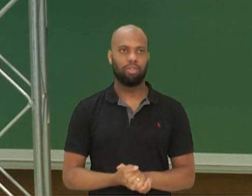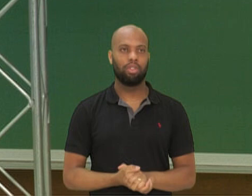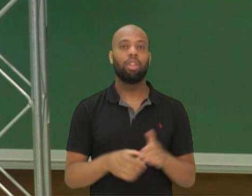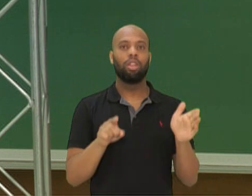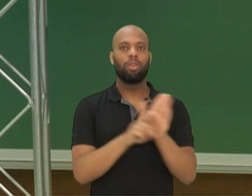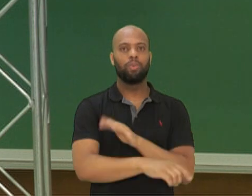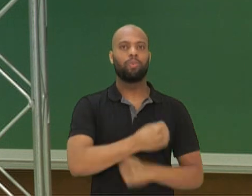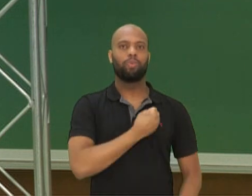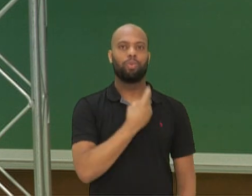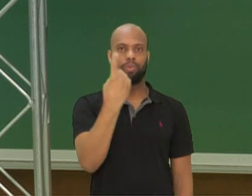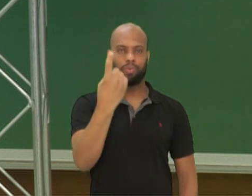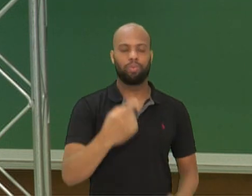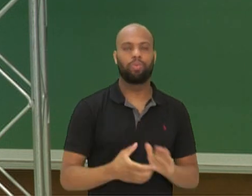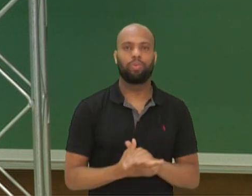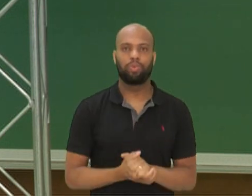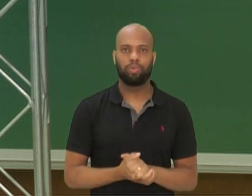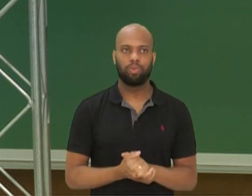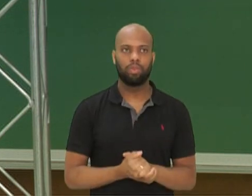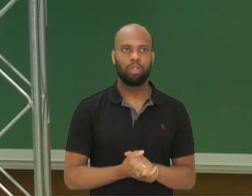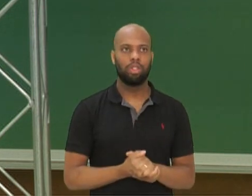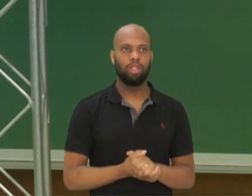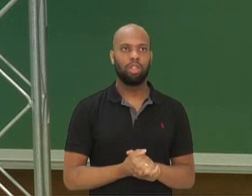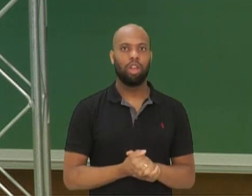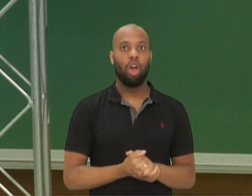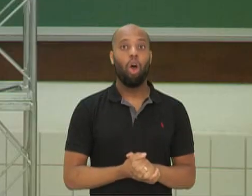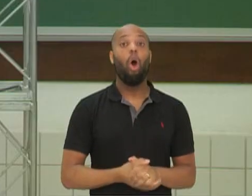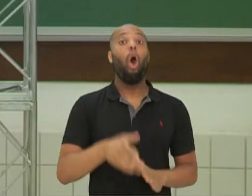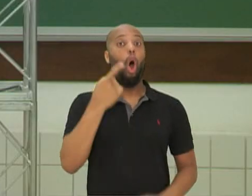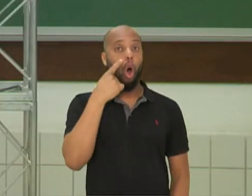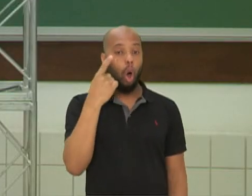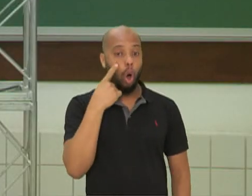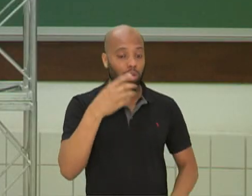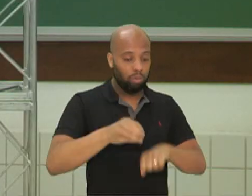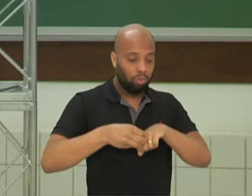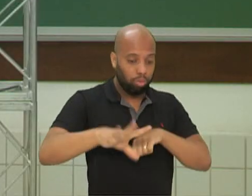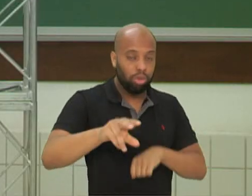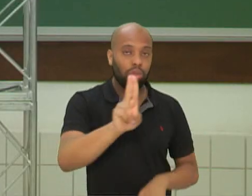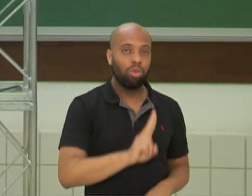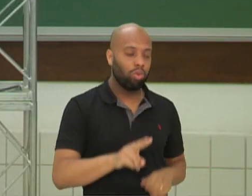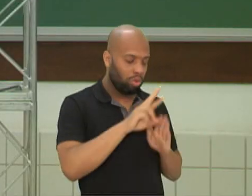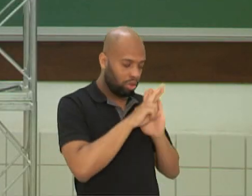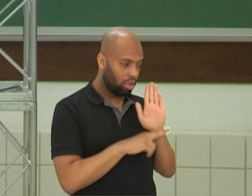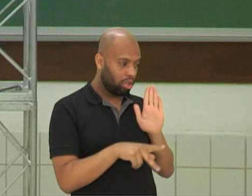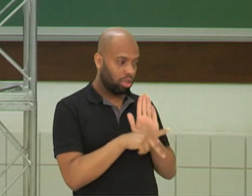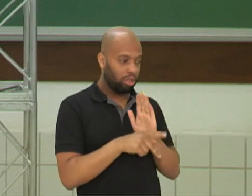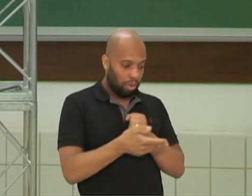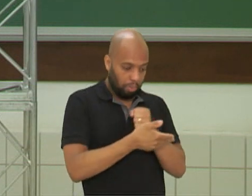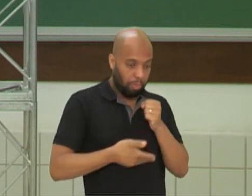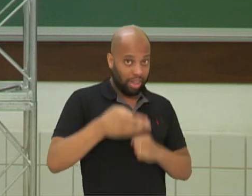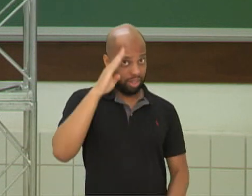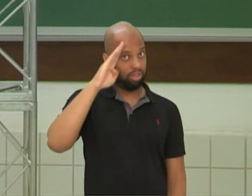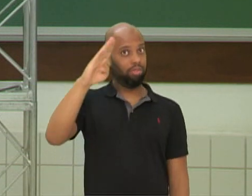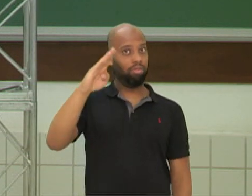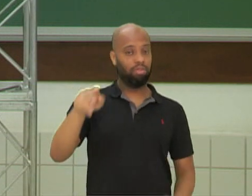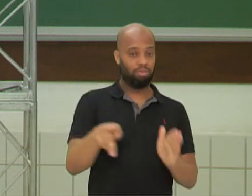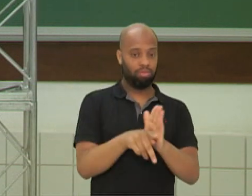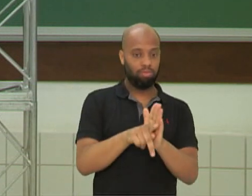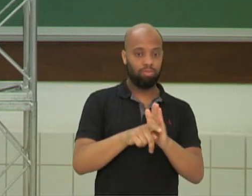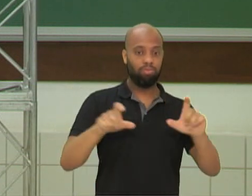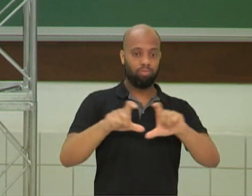Primeiro exercício. Lembrando que nós vamos aplicar aqui a propriedade fundamental das